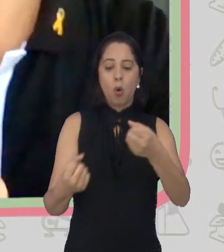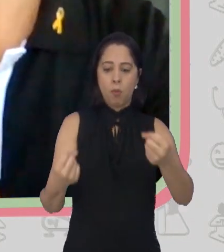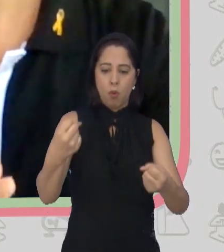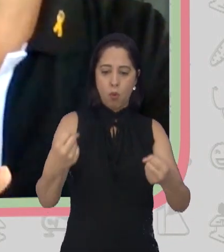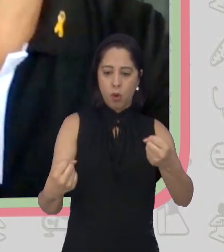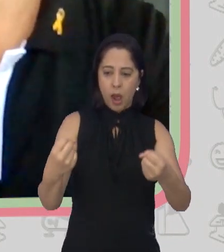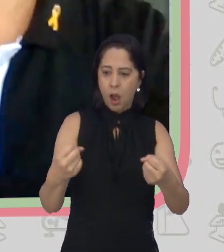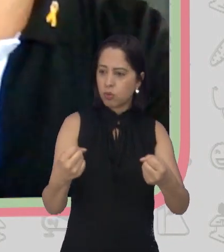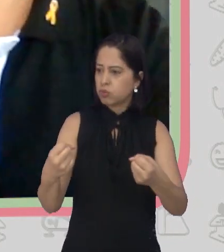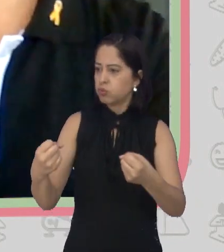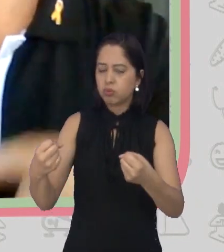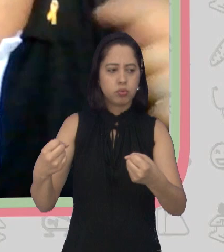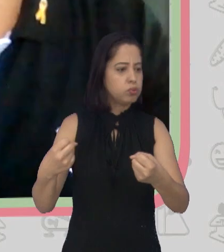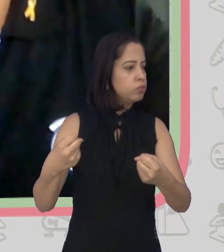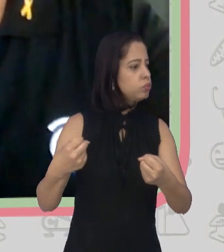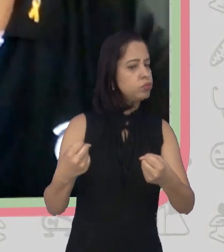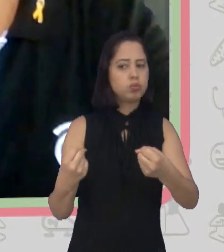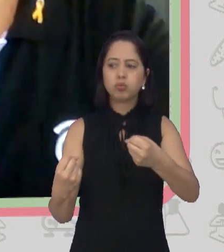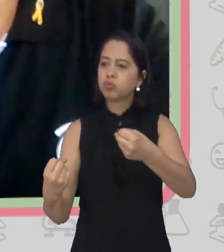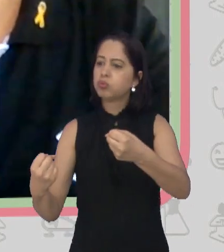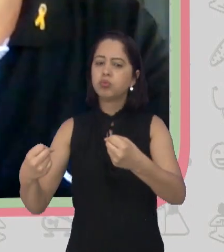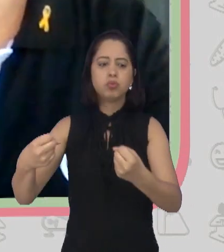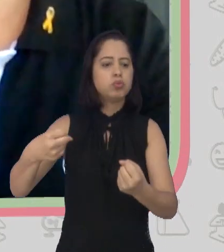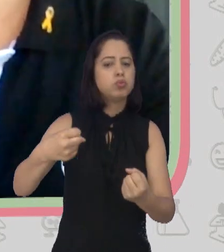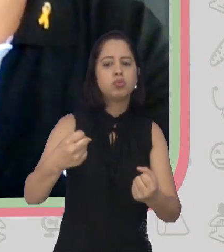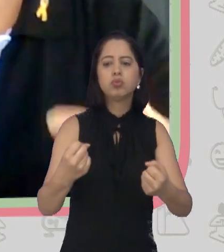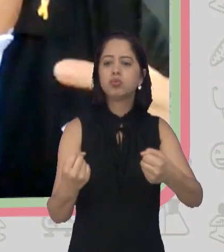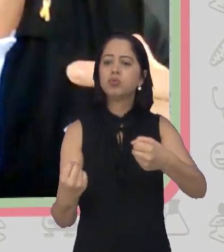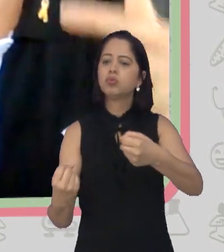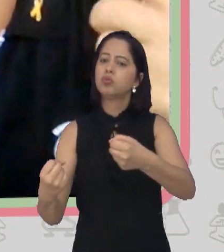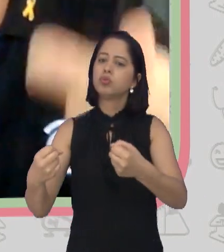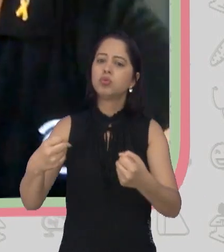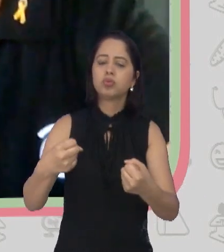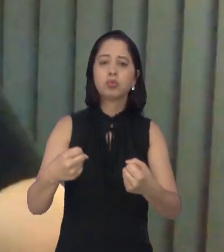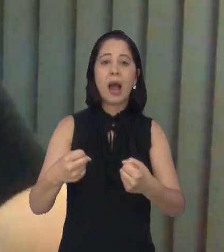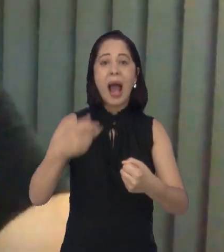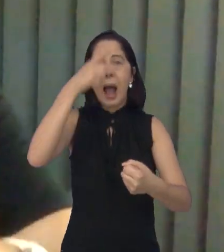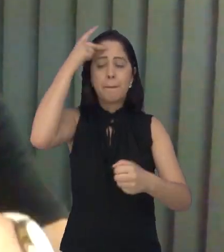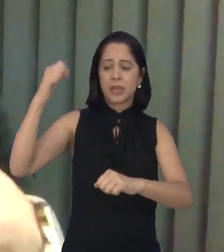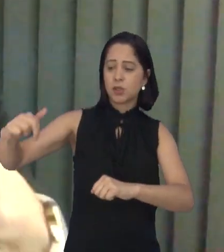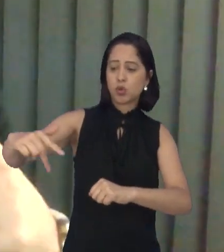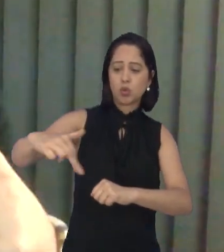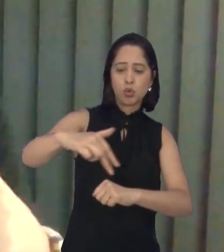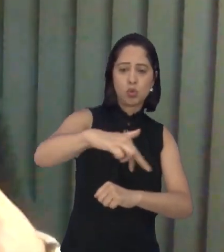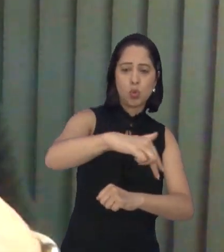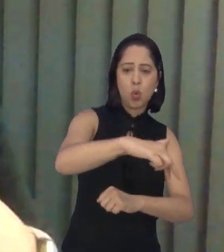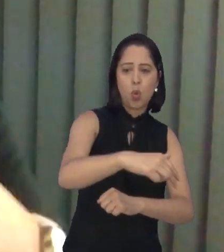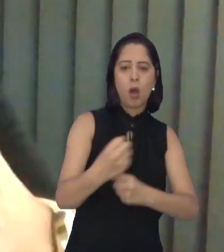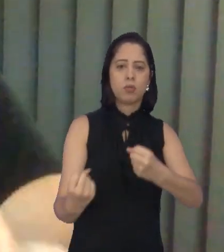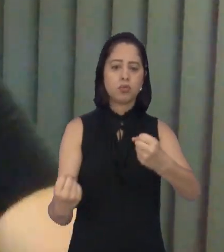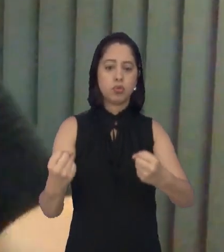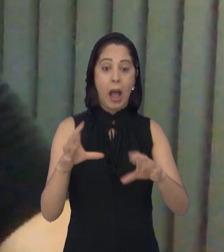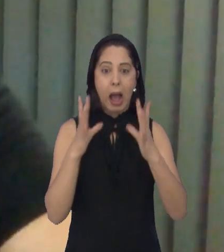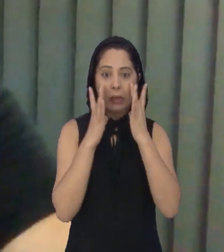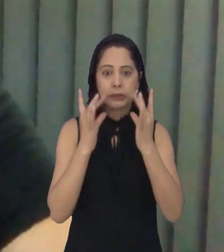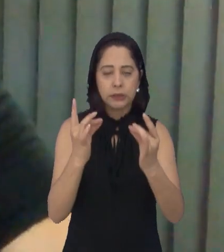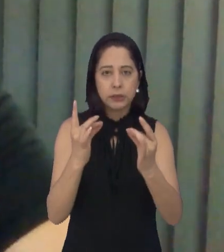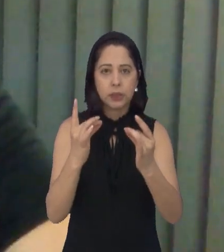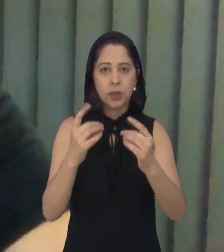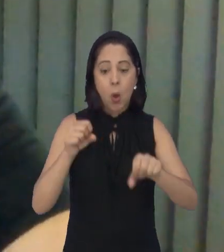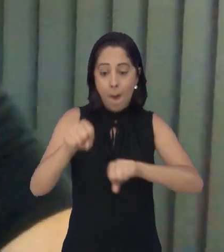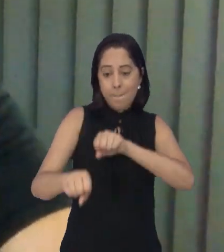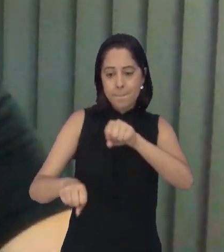comportando, precisa prestar atenção em todo mundo que está transitando ao seu lado, o pedestre, a bicicleta, a motocicleta, os